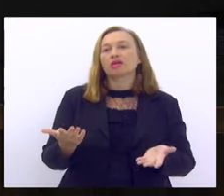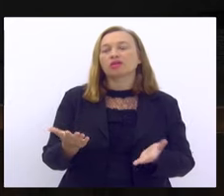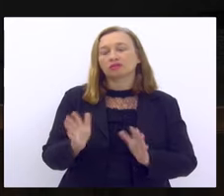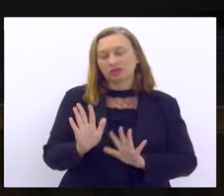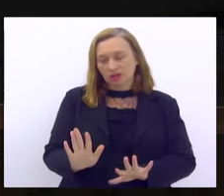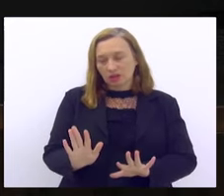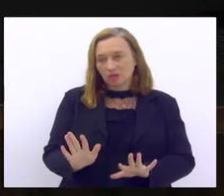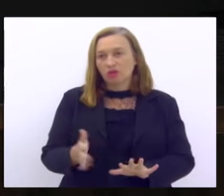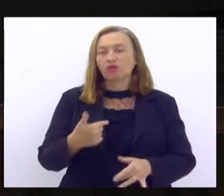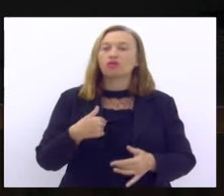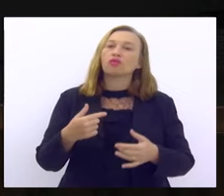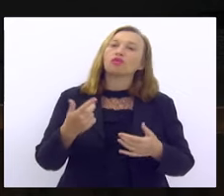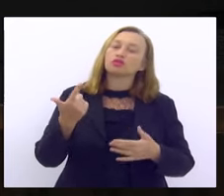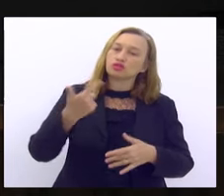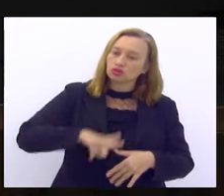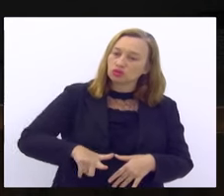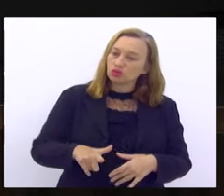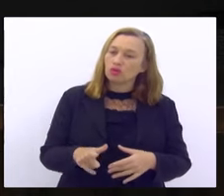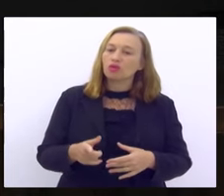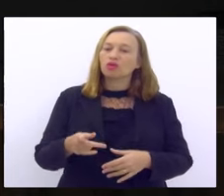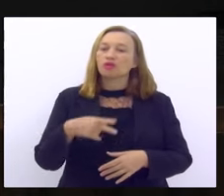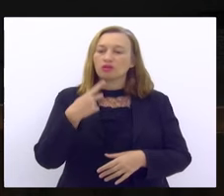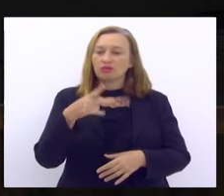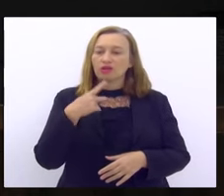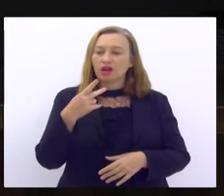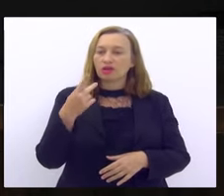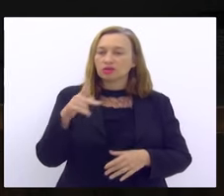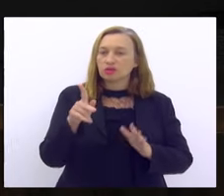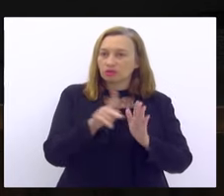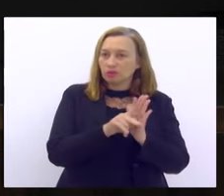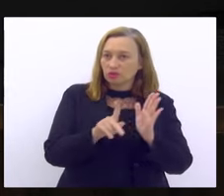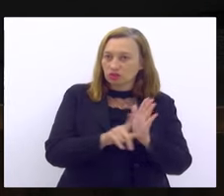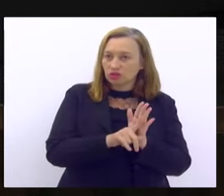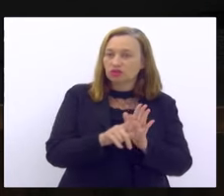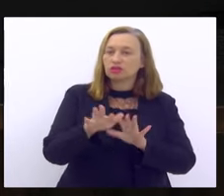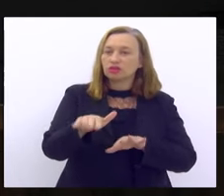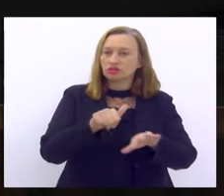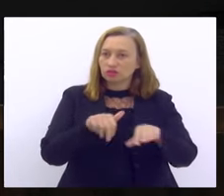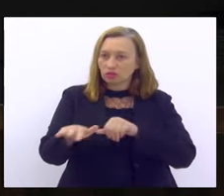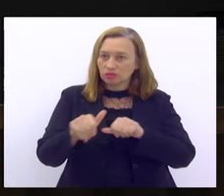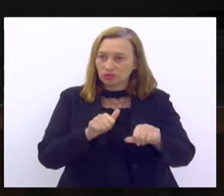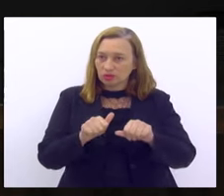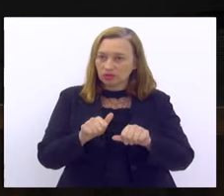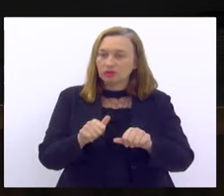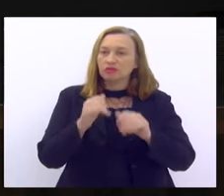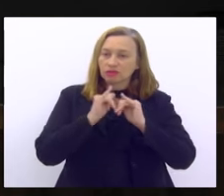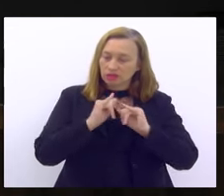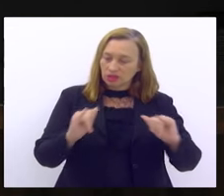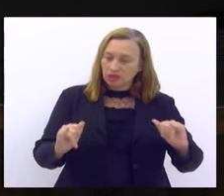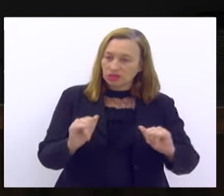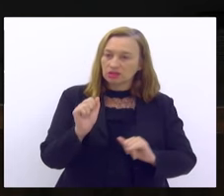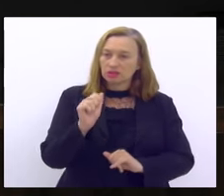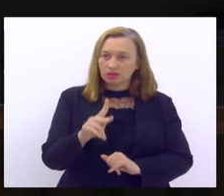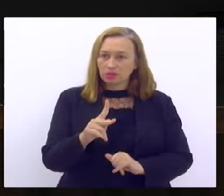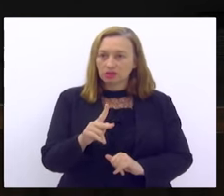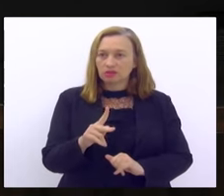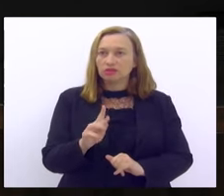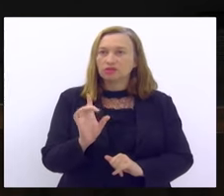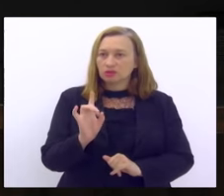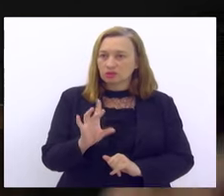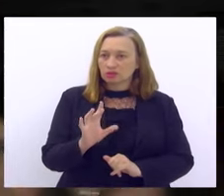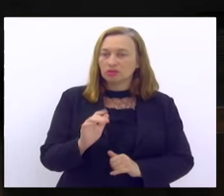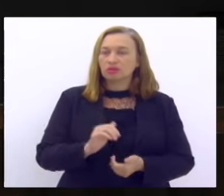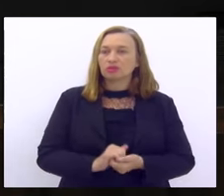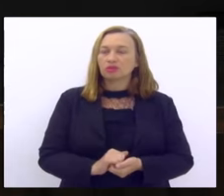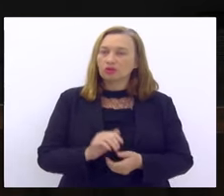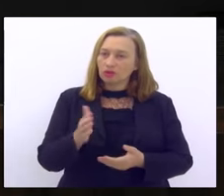para que a Vossa Excelência possa, dentro da linha do chamado aqui, fazer a sua declaração. Não sem vai problema. Ser só uma mera